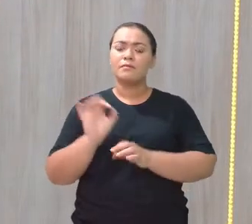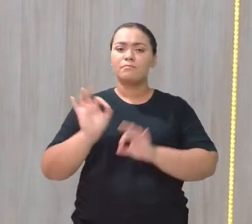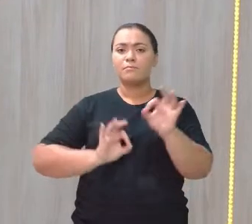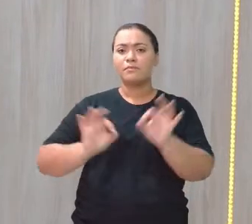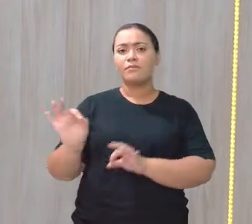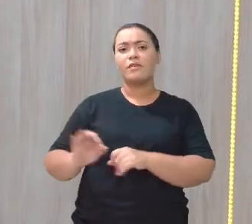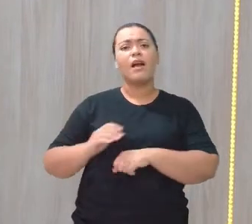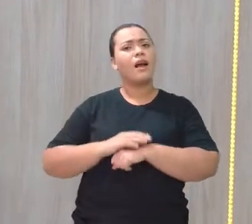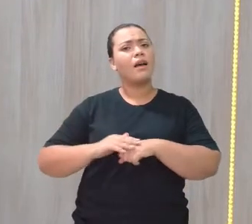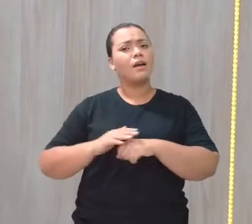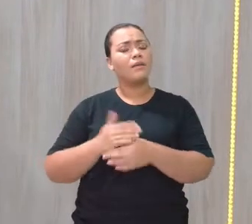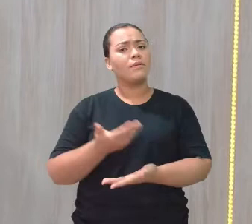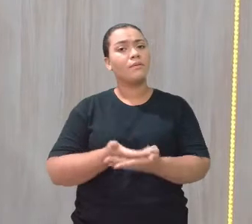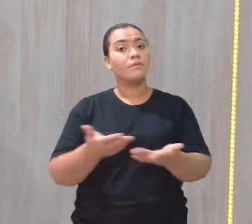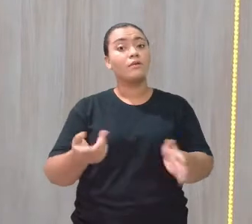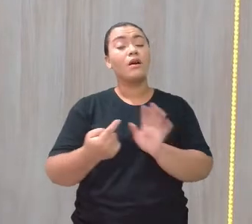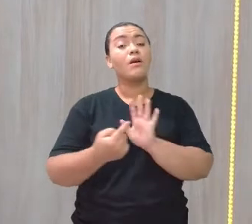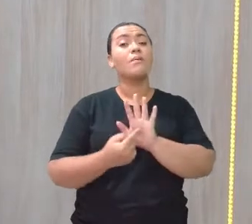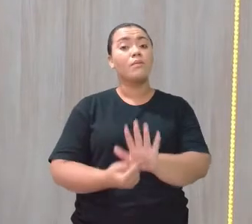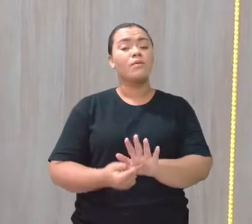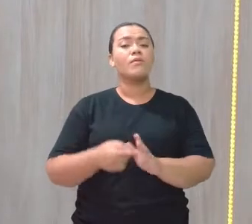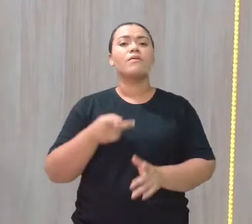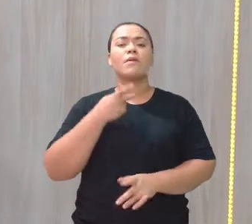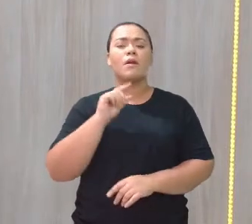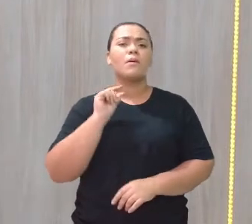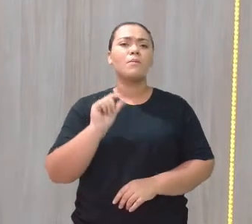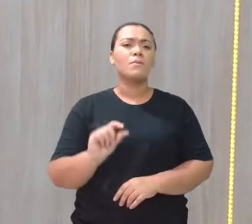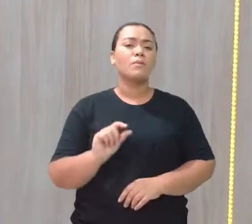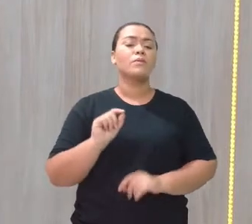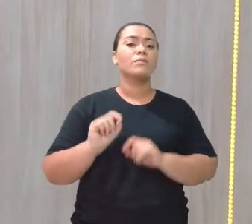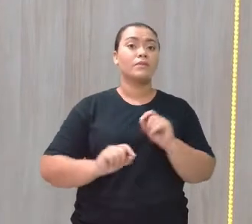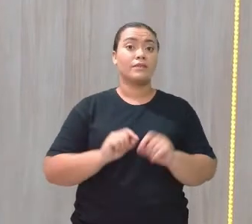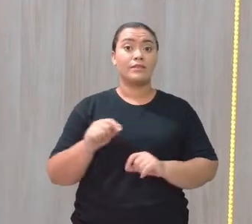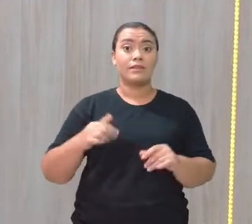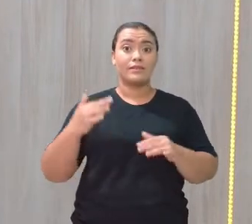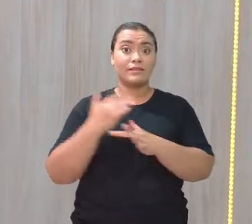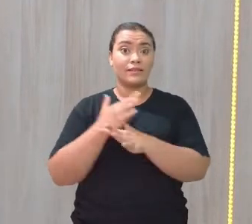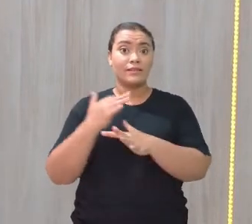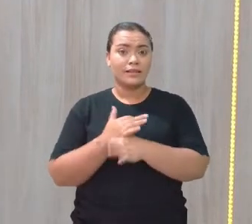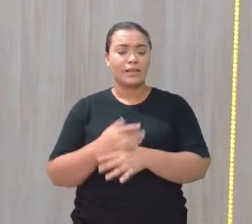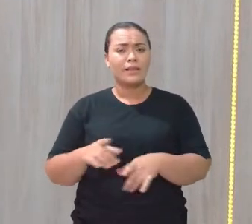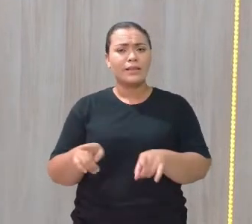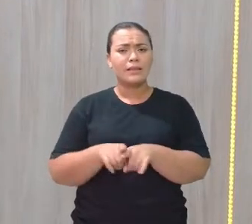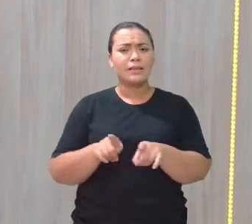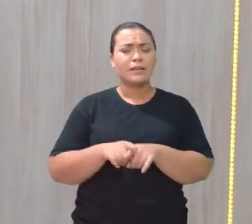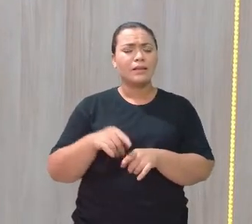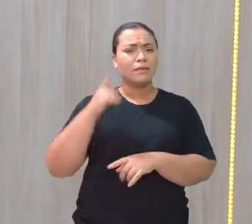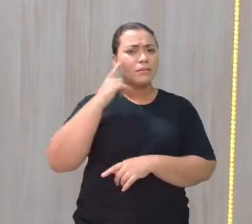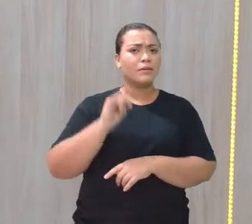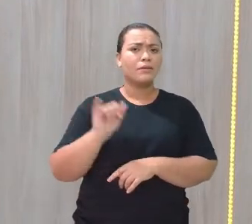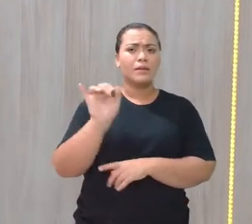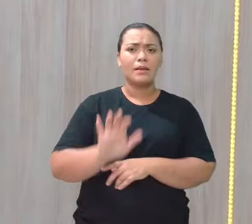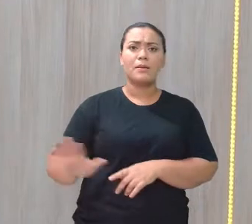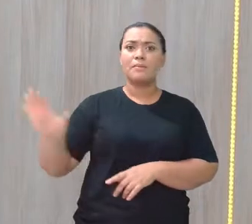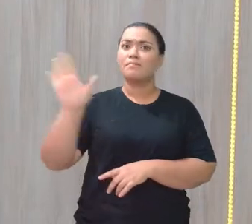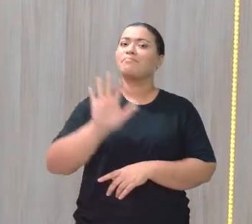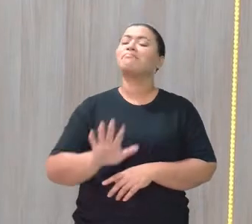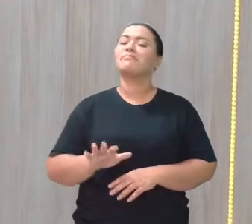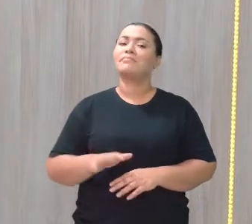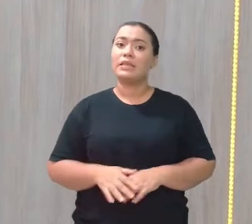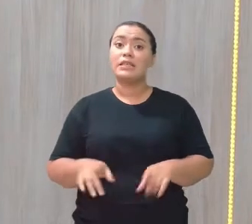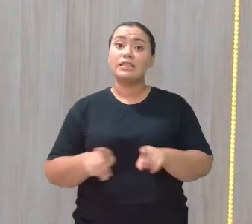vocês, onde eles vão mostrar, falar um pouco dessa cidade, dessa paisagem, né,